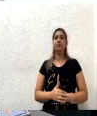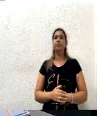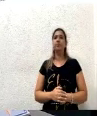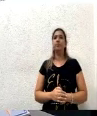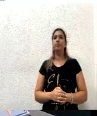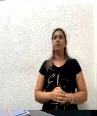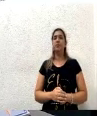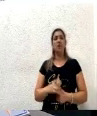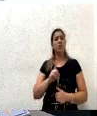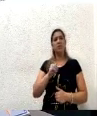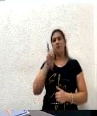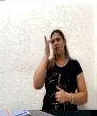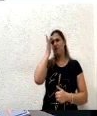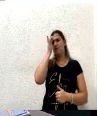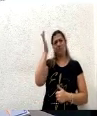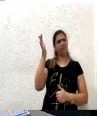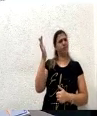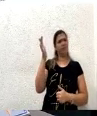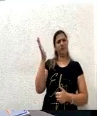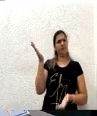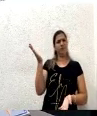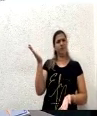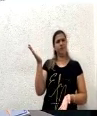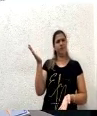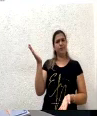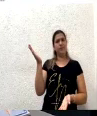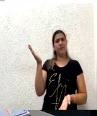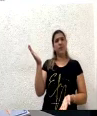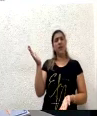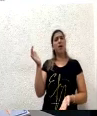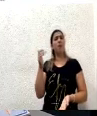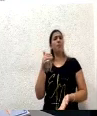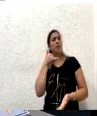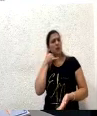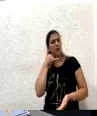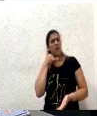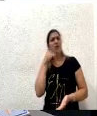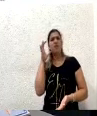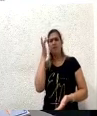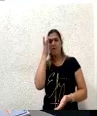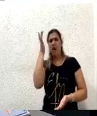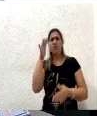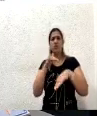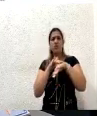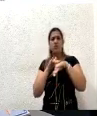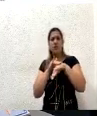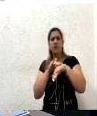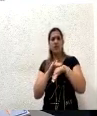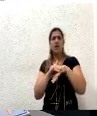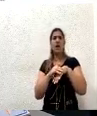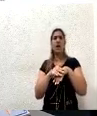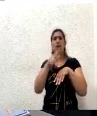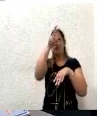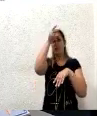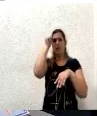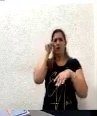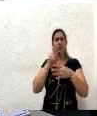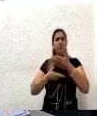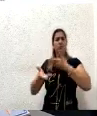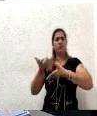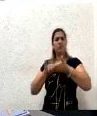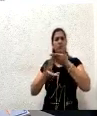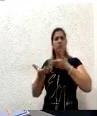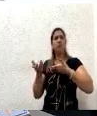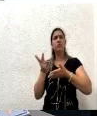E não é difícil o acesso ao pessoal da prefeitura, né? Aos funcionários. E eu digo assim, eu